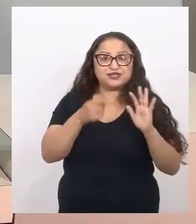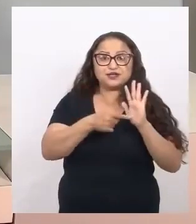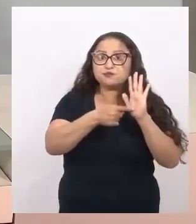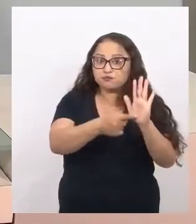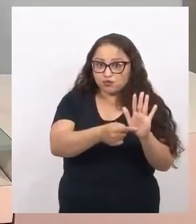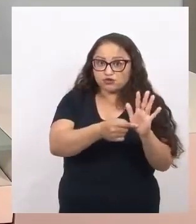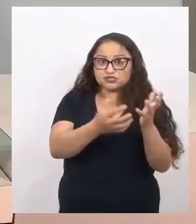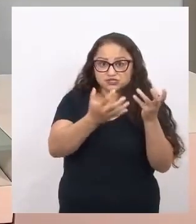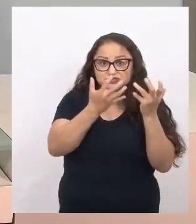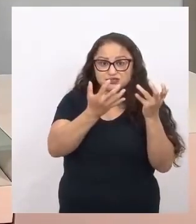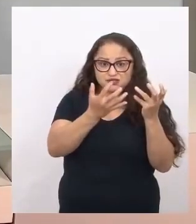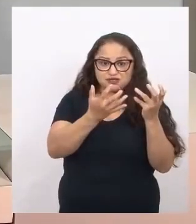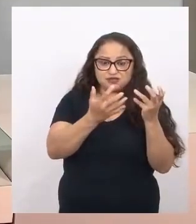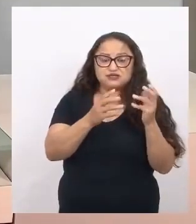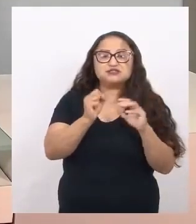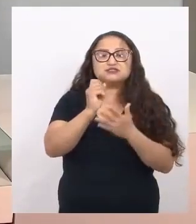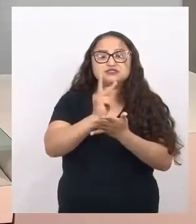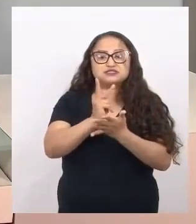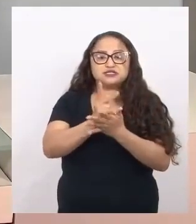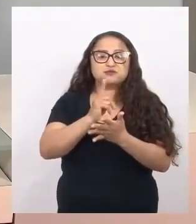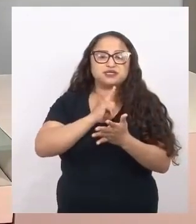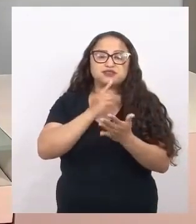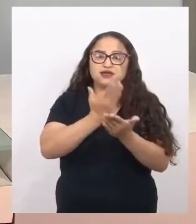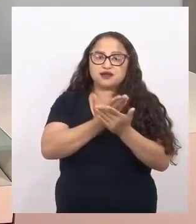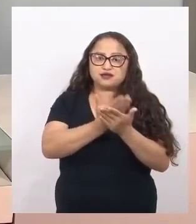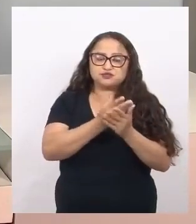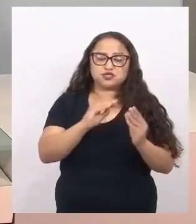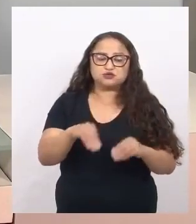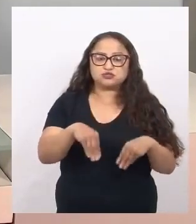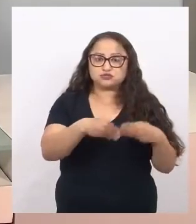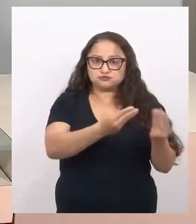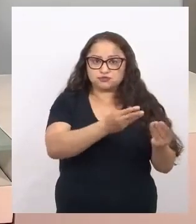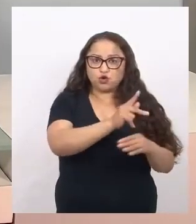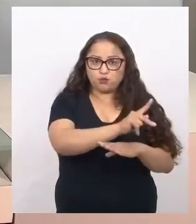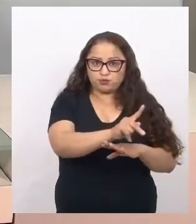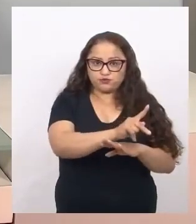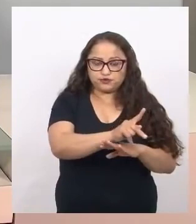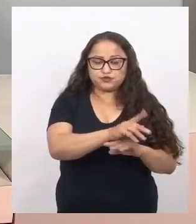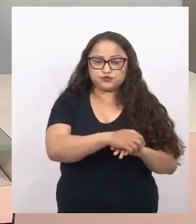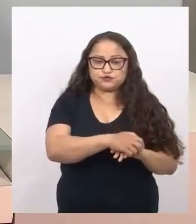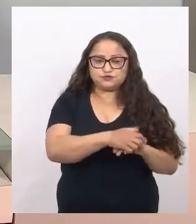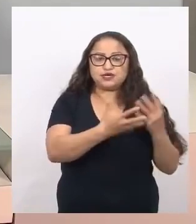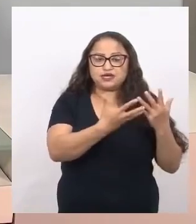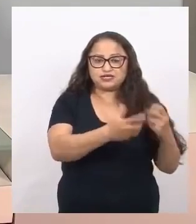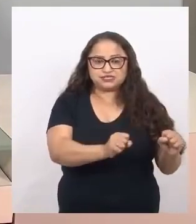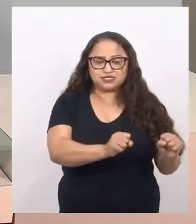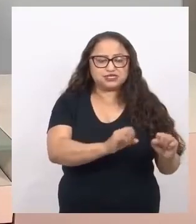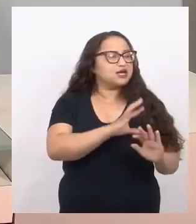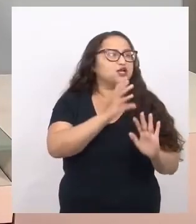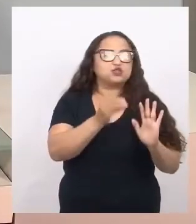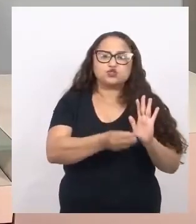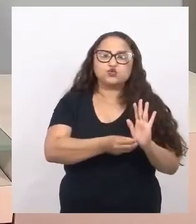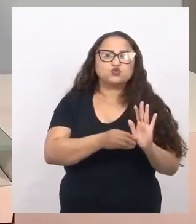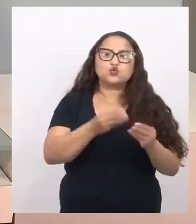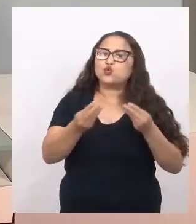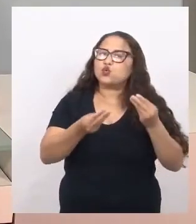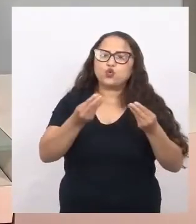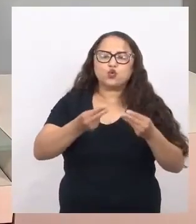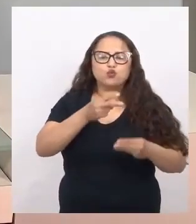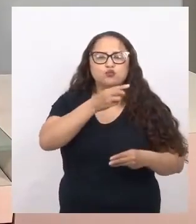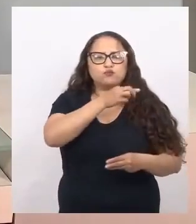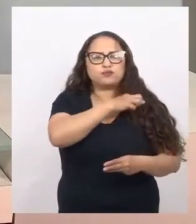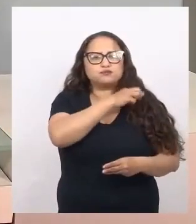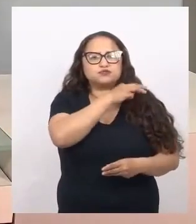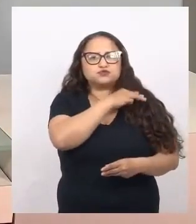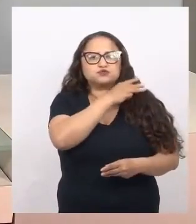vocês forem atribuir, isso vai estar mais para frente também, só estou trazendo esse ponto aqui, vocês vão ver tudo como ensino médio, qual que